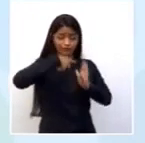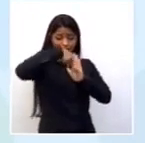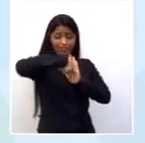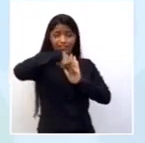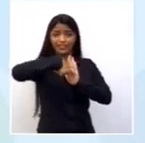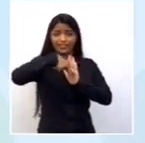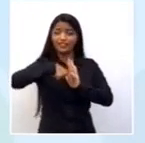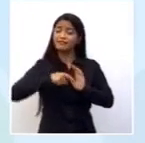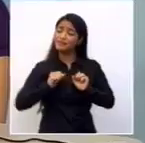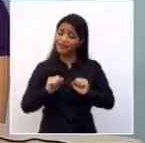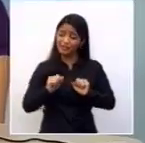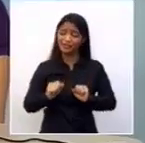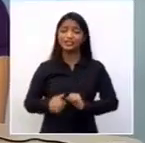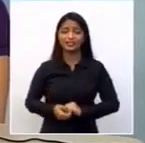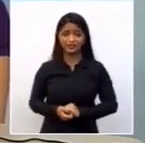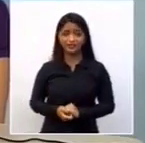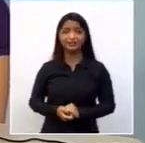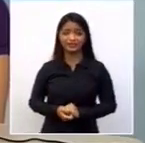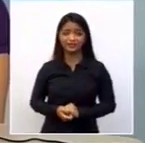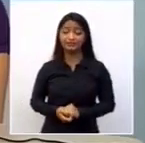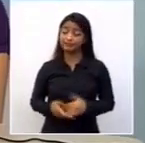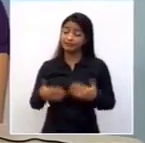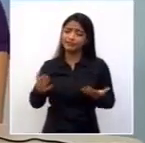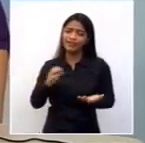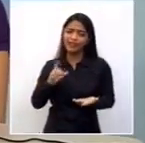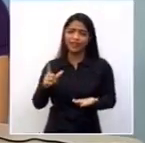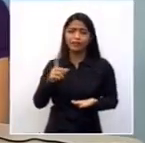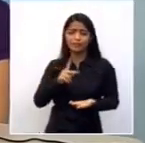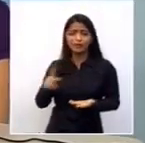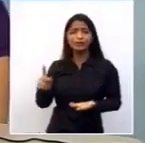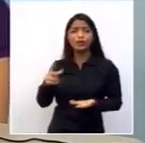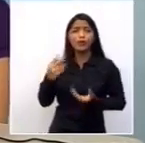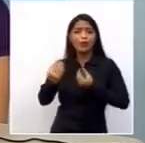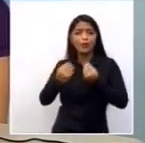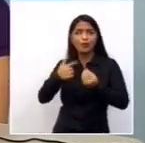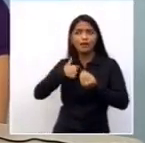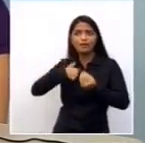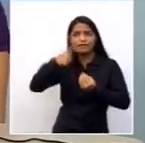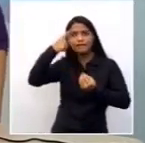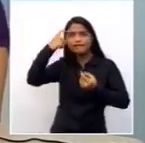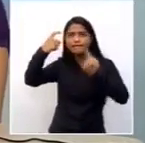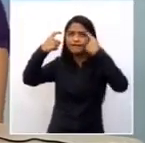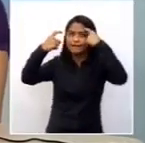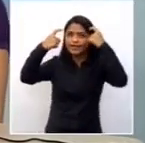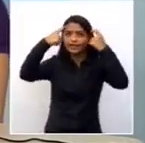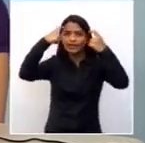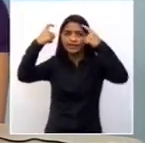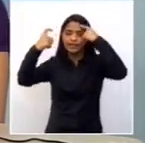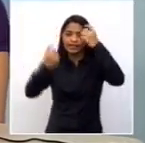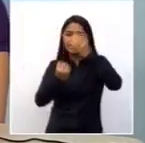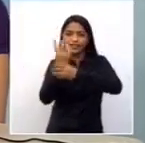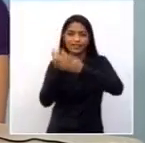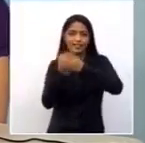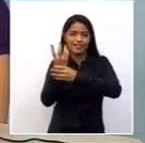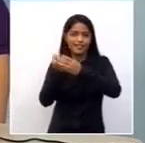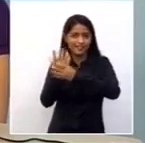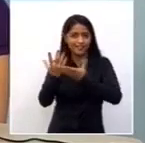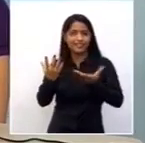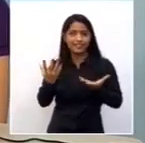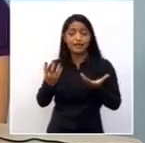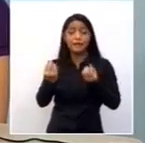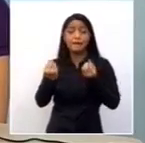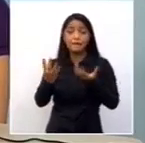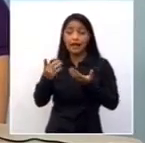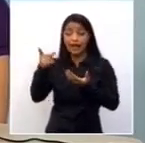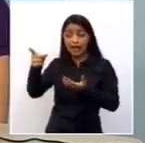utilizado. E aí, claro que aí o professor ele vai utilizar toda a criatividade dele, e que ele tem muita criatividade, para realizar